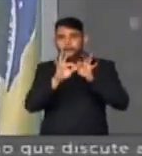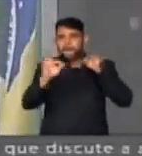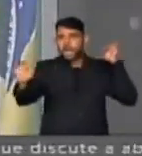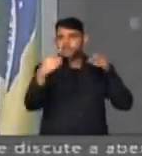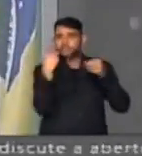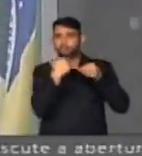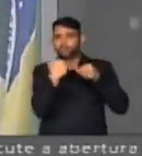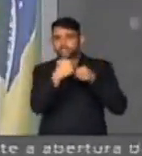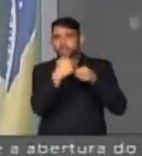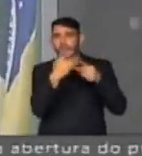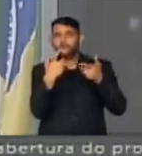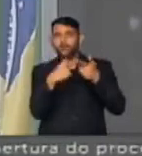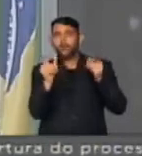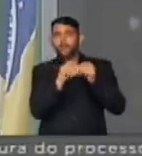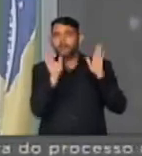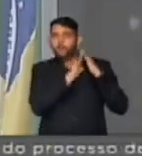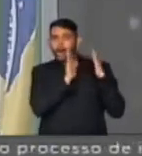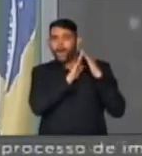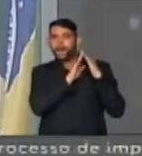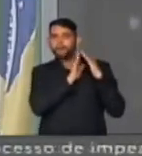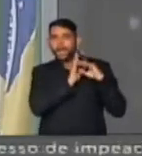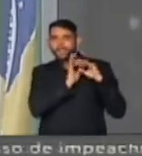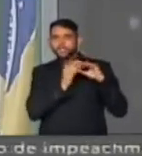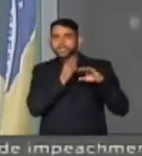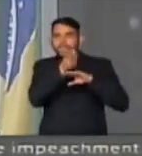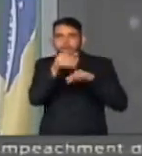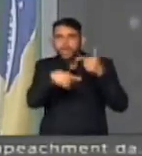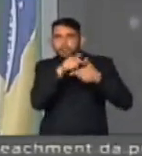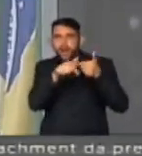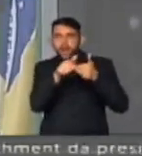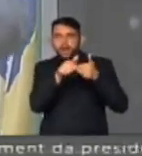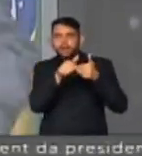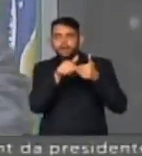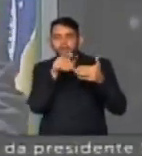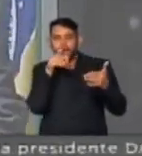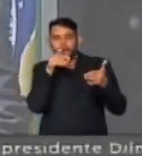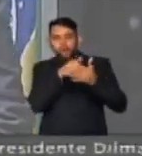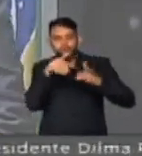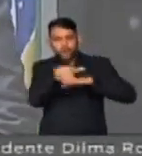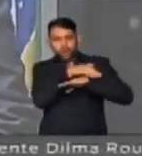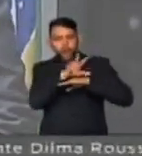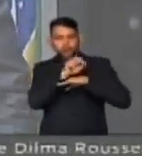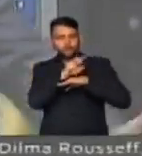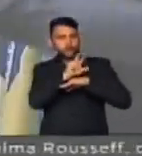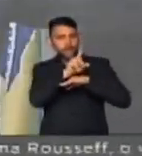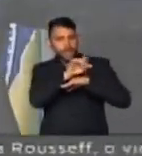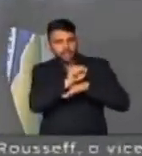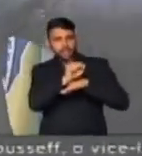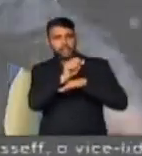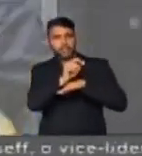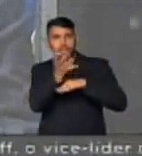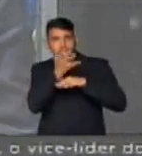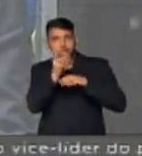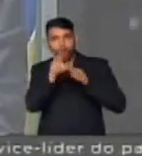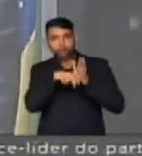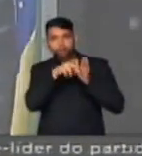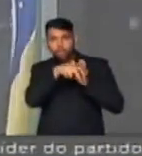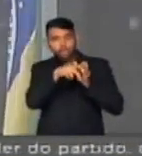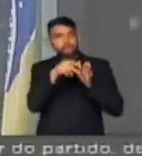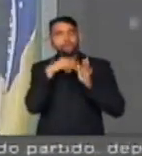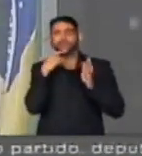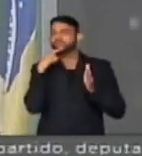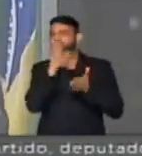longínquas, foi o lugar que sobrou para morar, que está na última rua da Alvorada, que queria o trem. Não, tu não